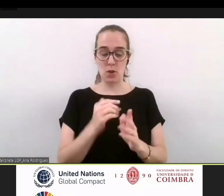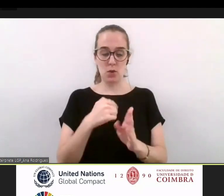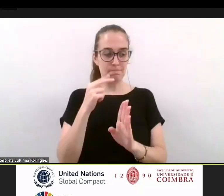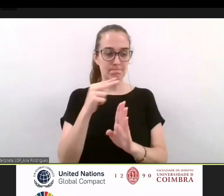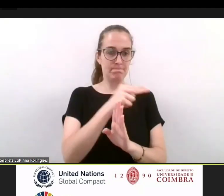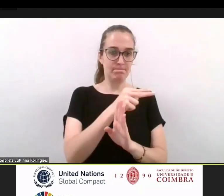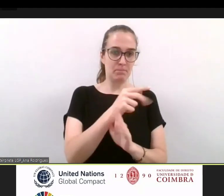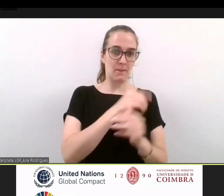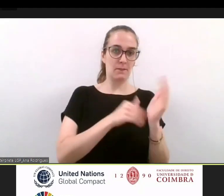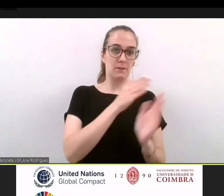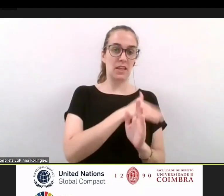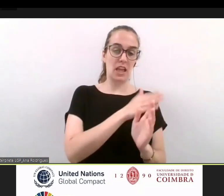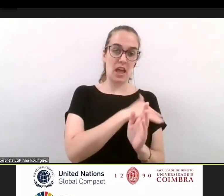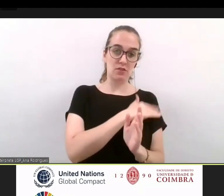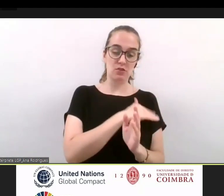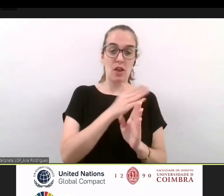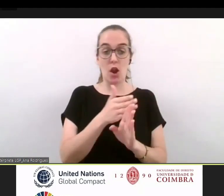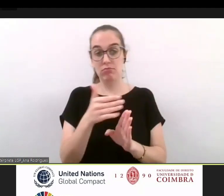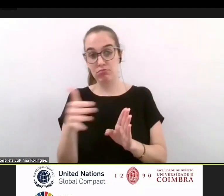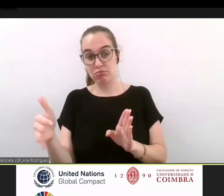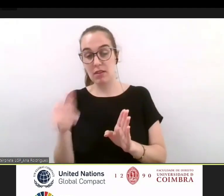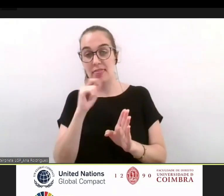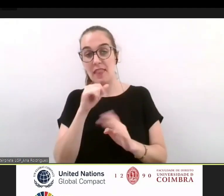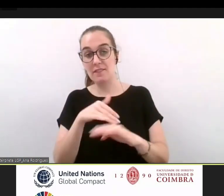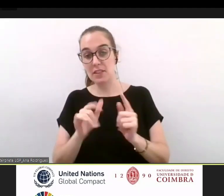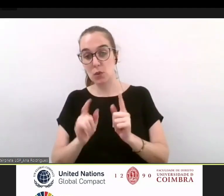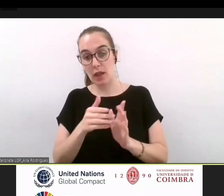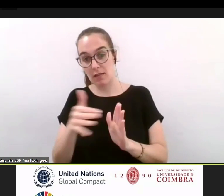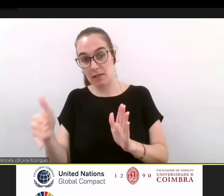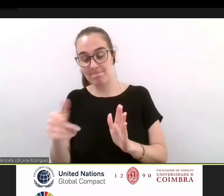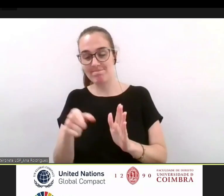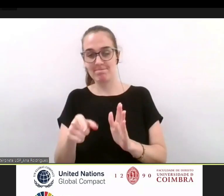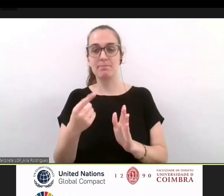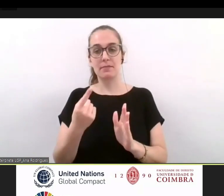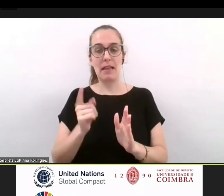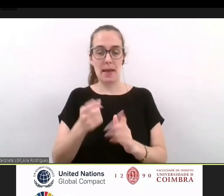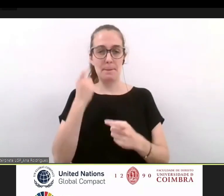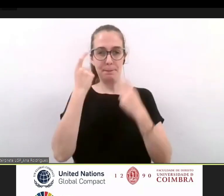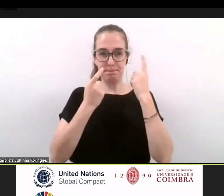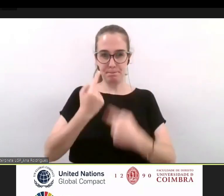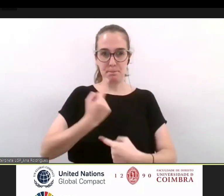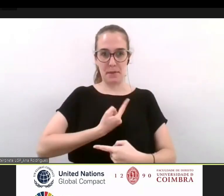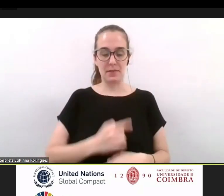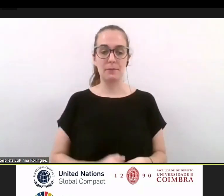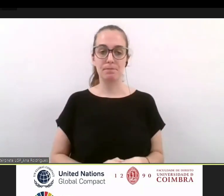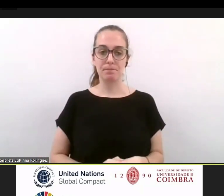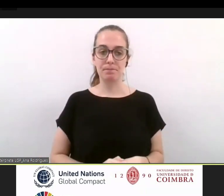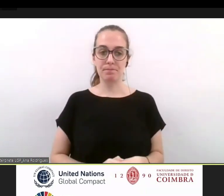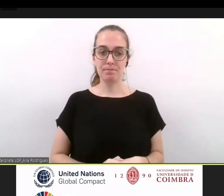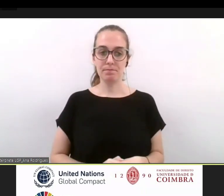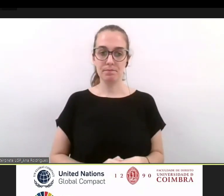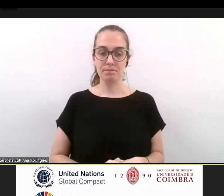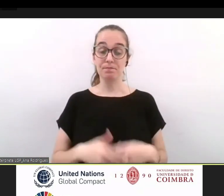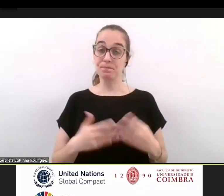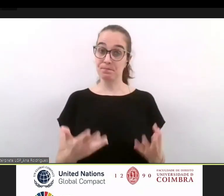foi feito e olhar para a frente e ver o que é que ainda podemos fazer no tempo que nos resta. E eu queria, de facto,